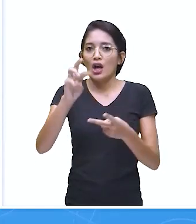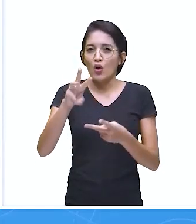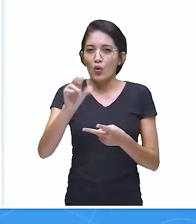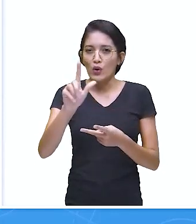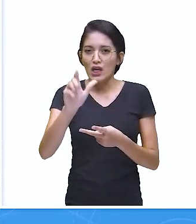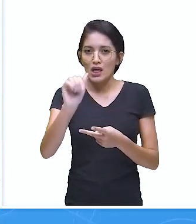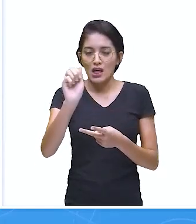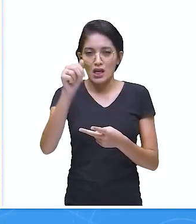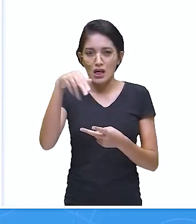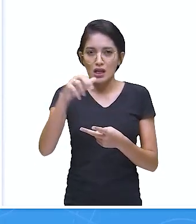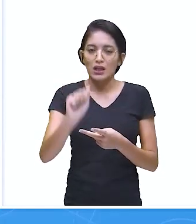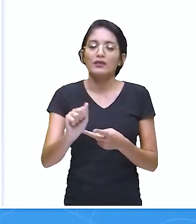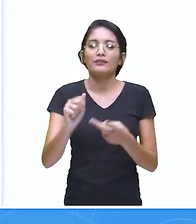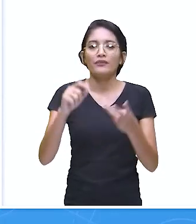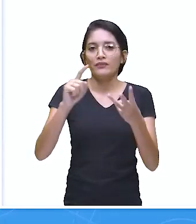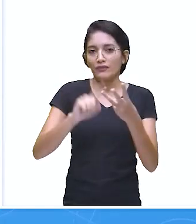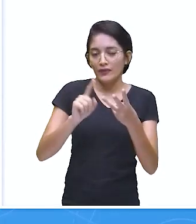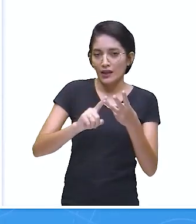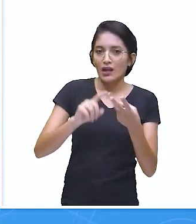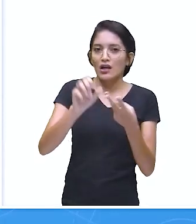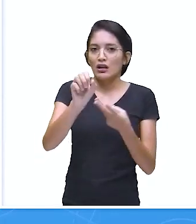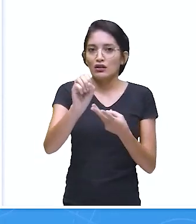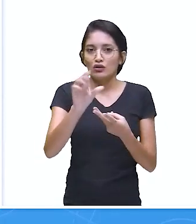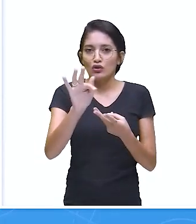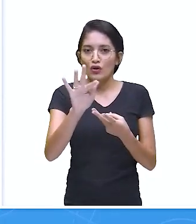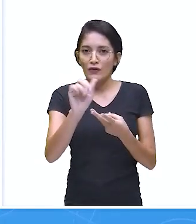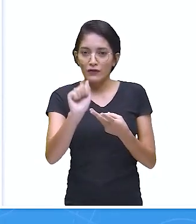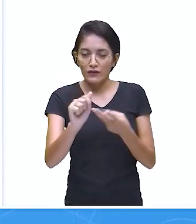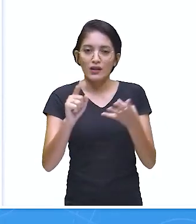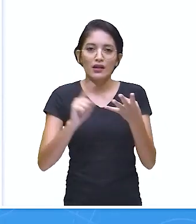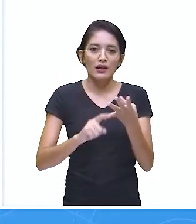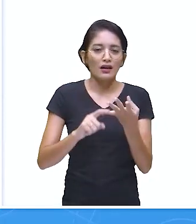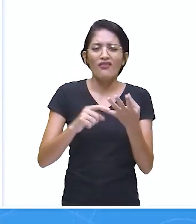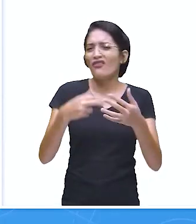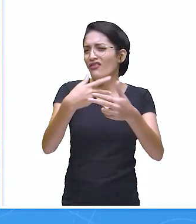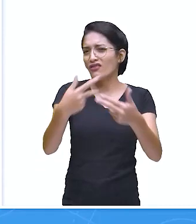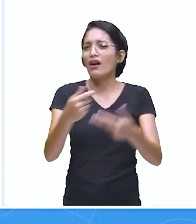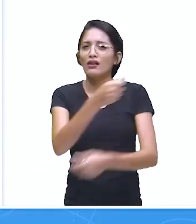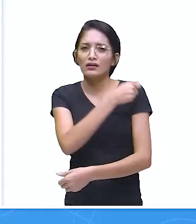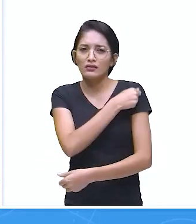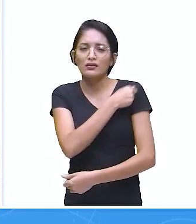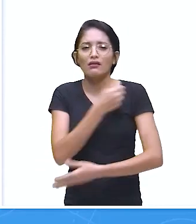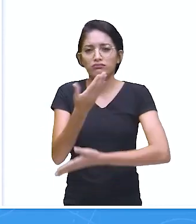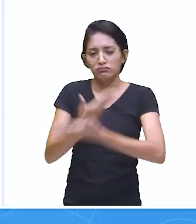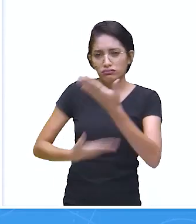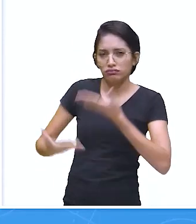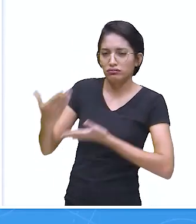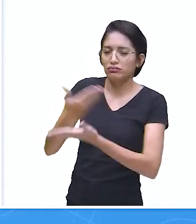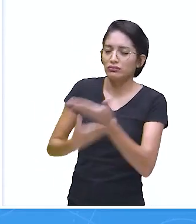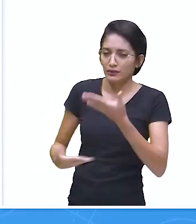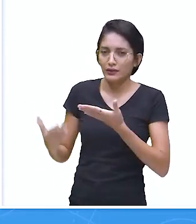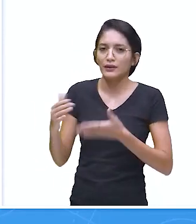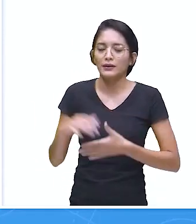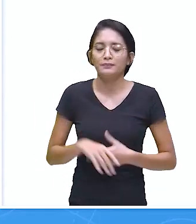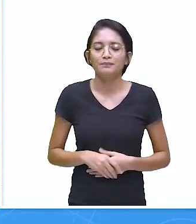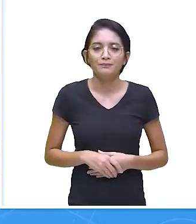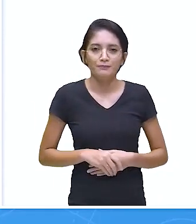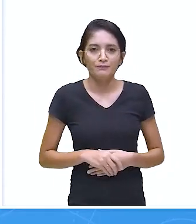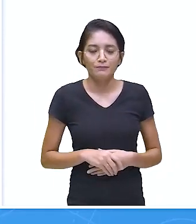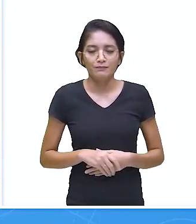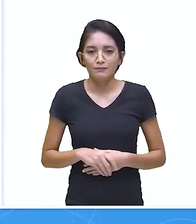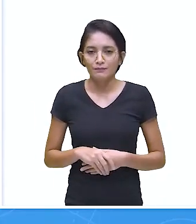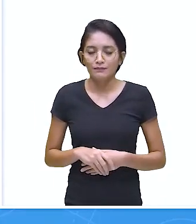Ariel, da Sofia, da Adriele, do Miguel participando aqui, Daiane, quem mais